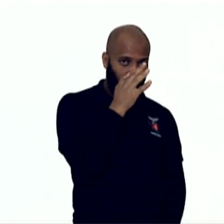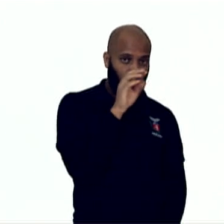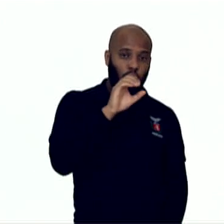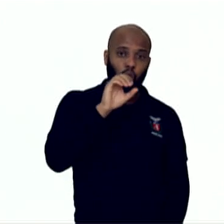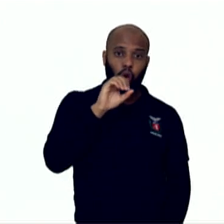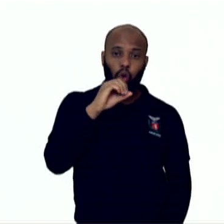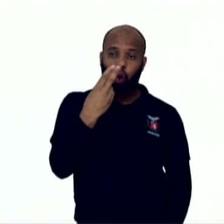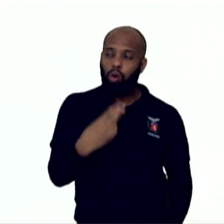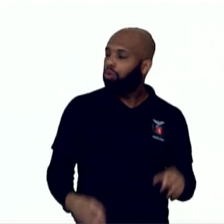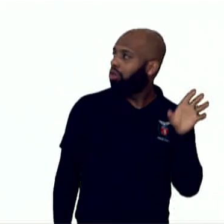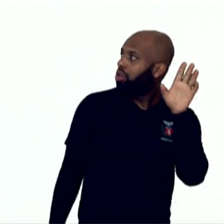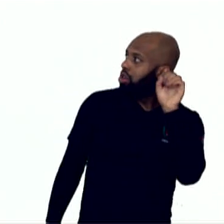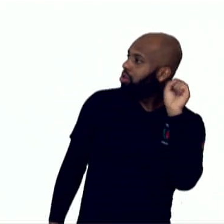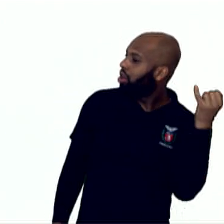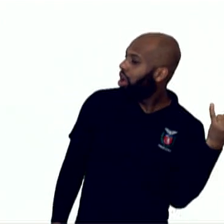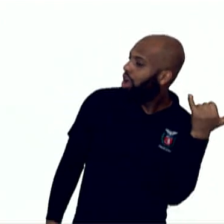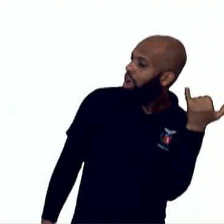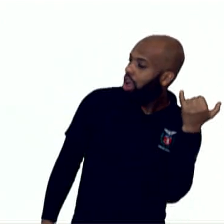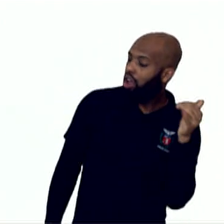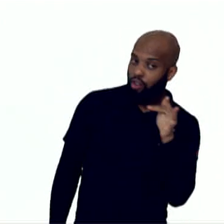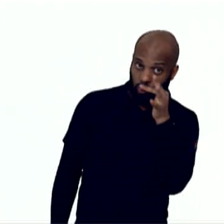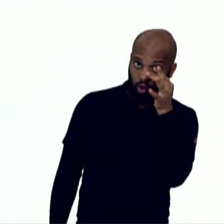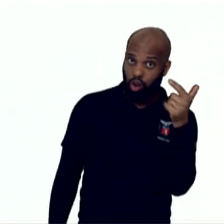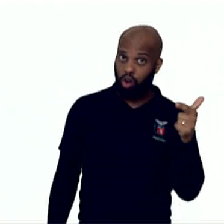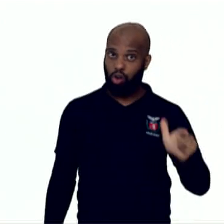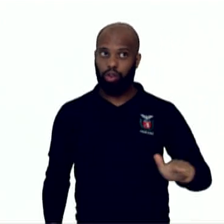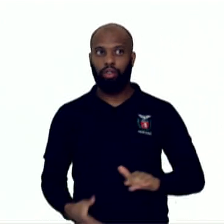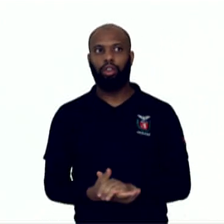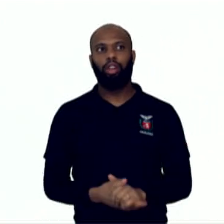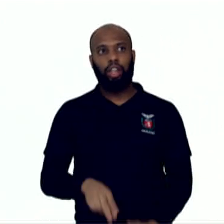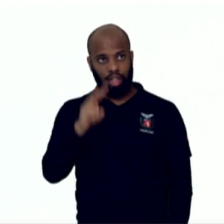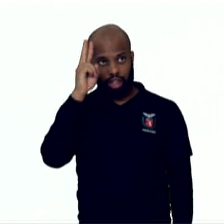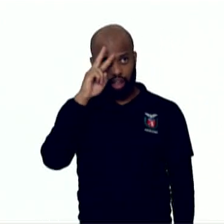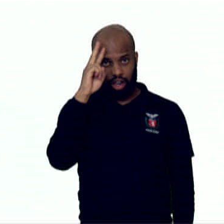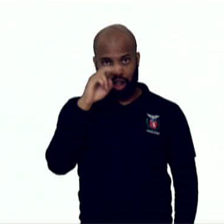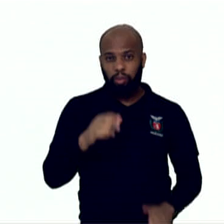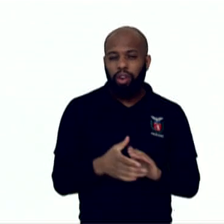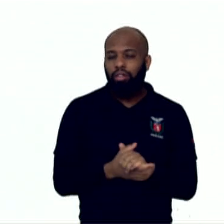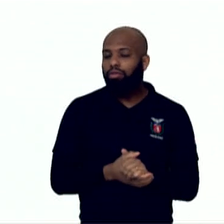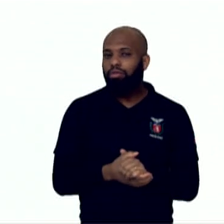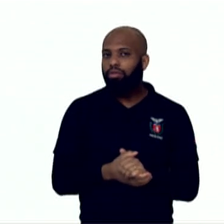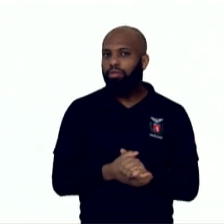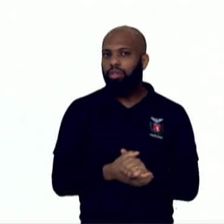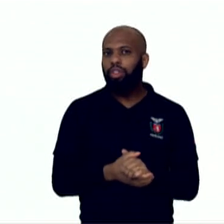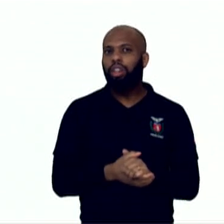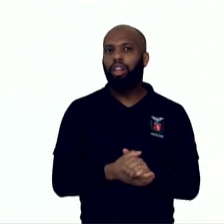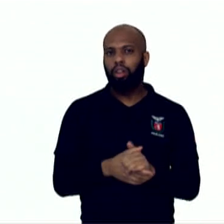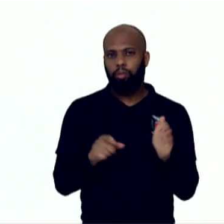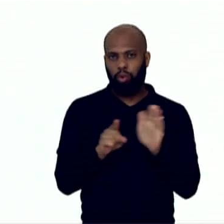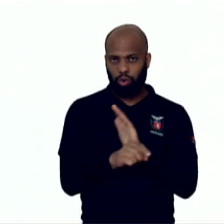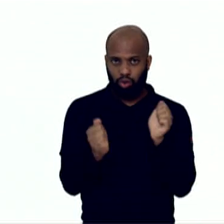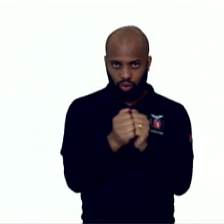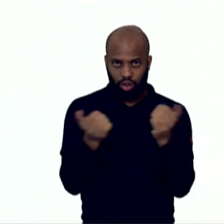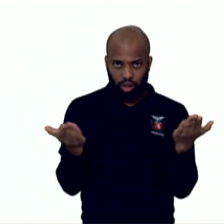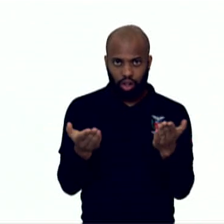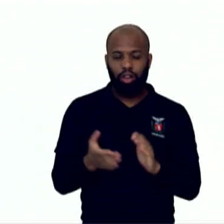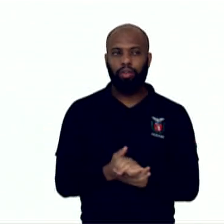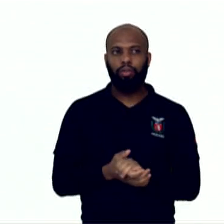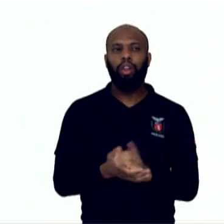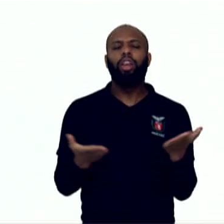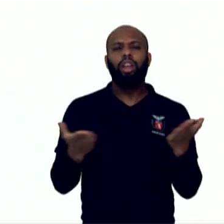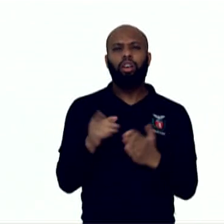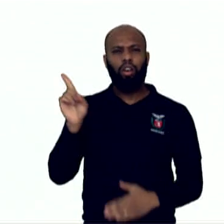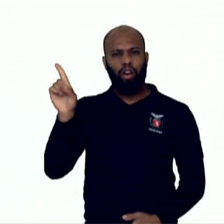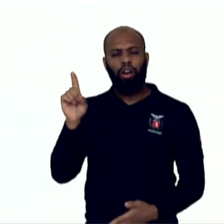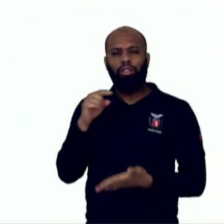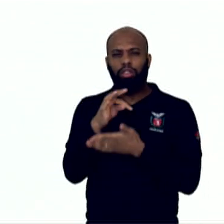lhe confiava um gerânio. Lembram? Vamos fazer junto aqui esse quiz? Então, nesse trecho,